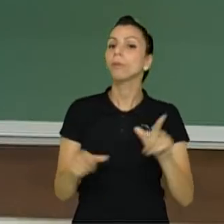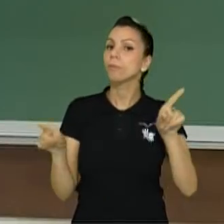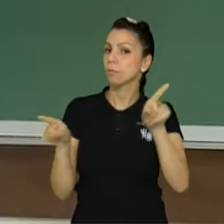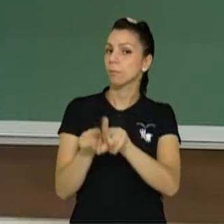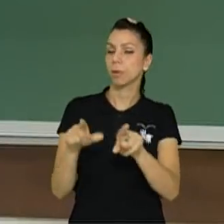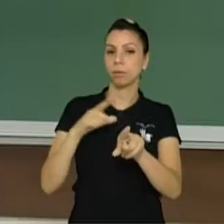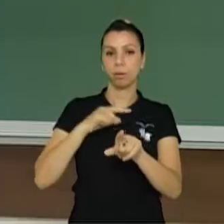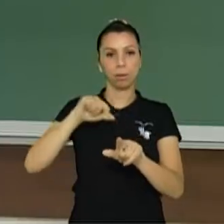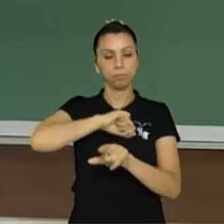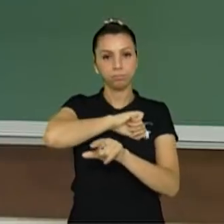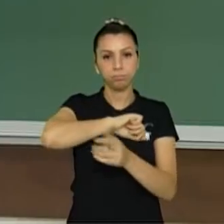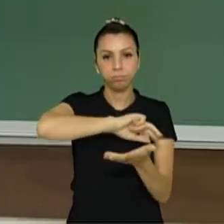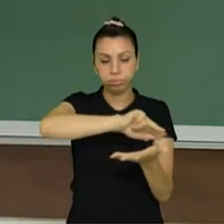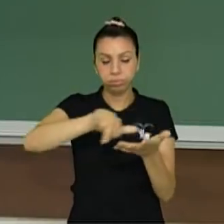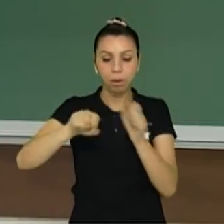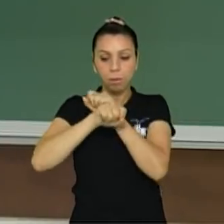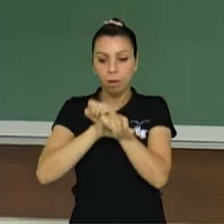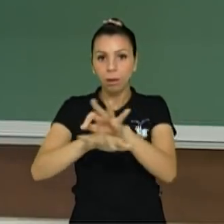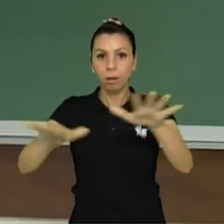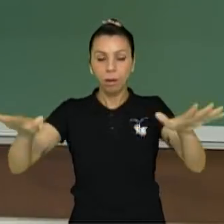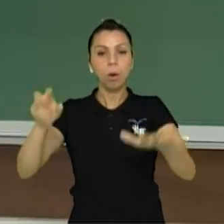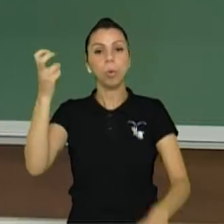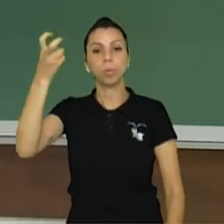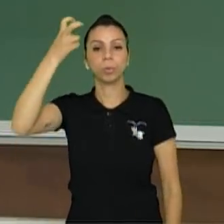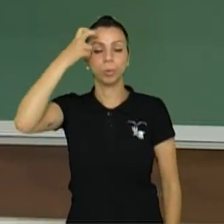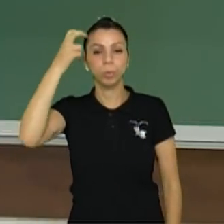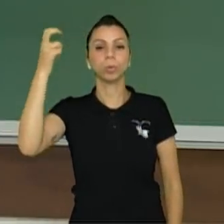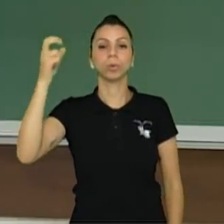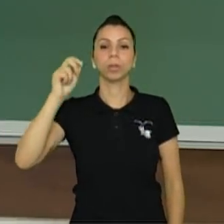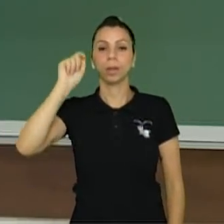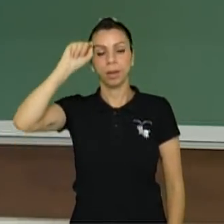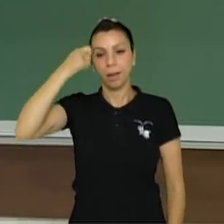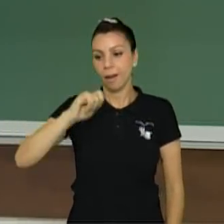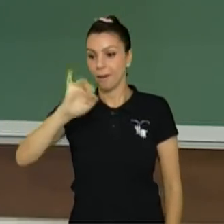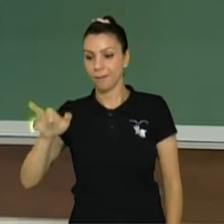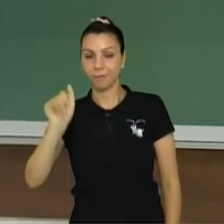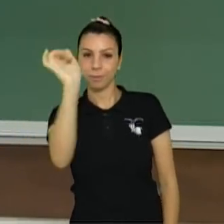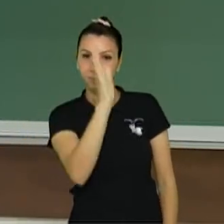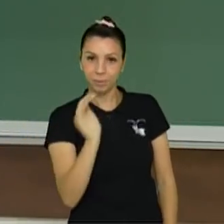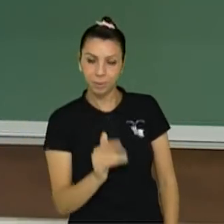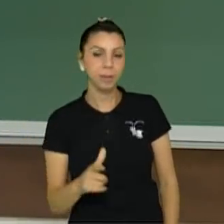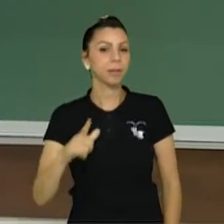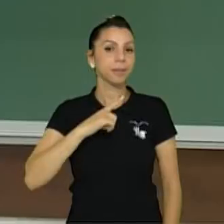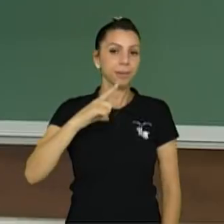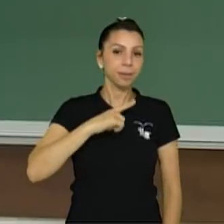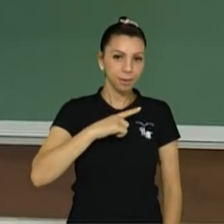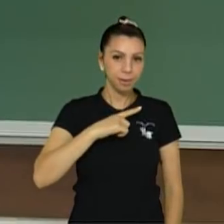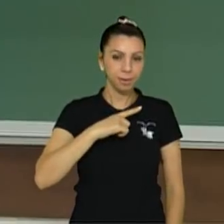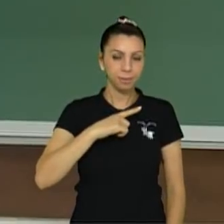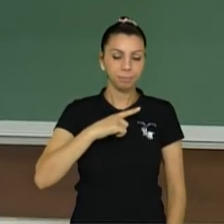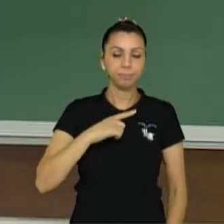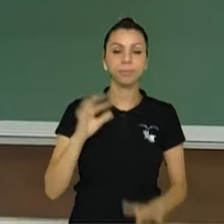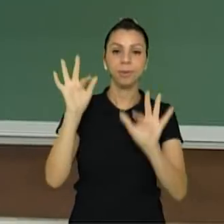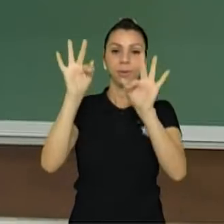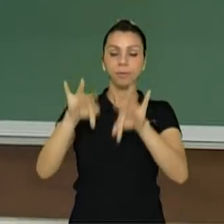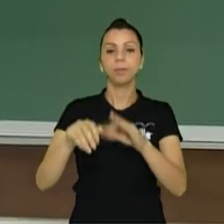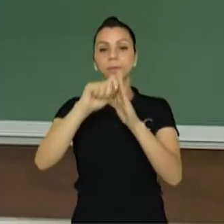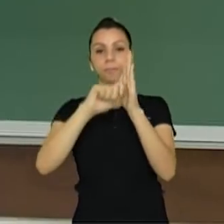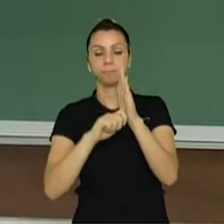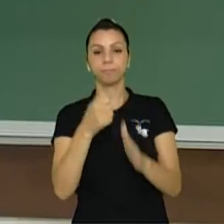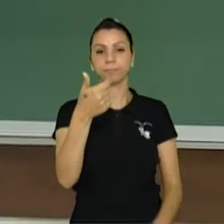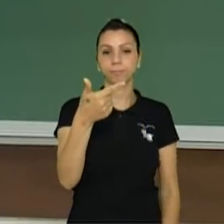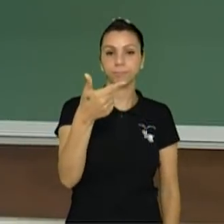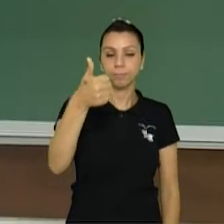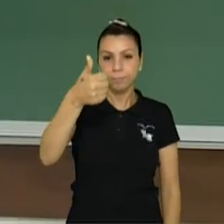que difundiram a cultura afro-brasileira, a cultura brasileira, nós temos aqui também, no final do século XIX, início do